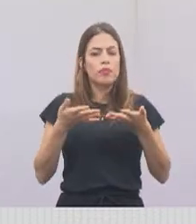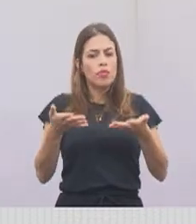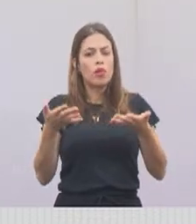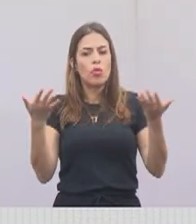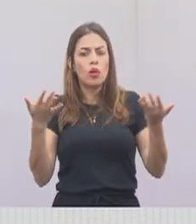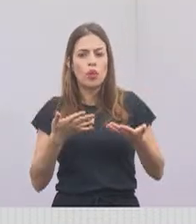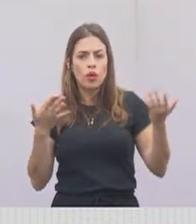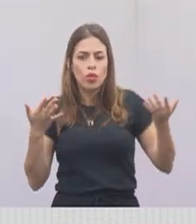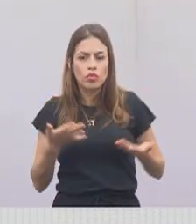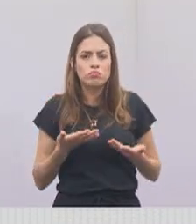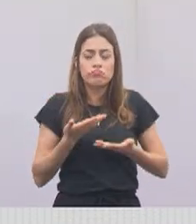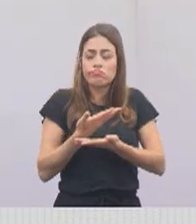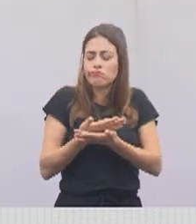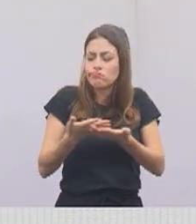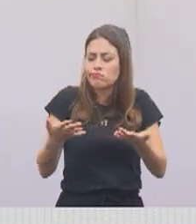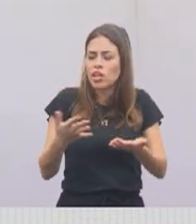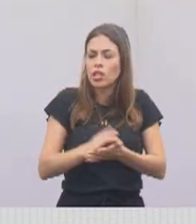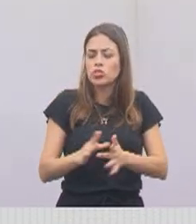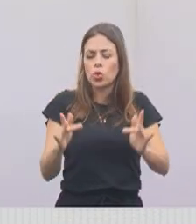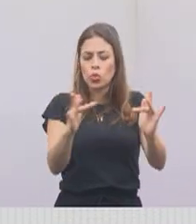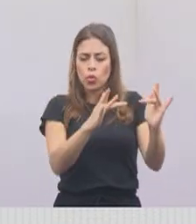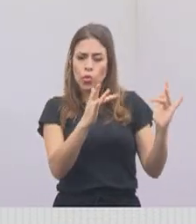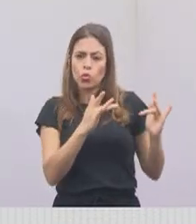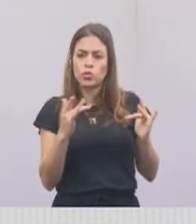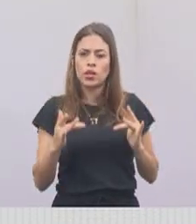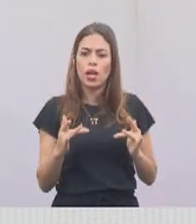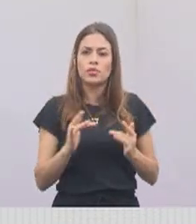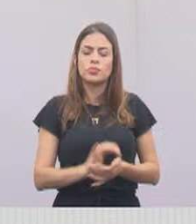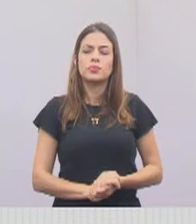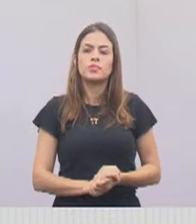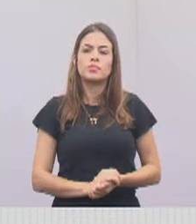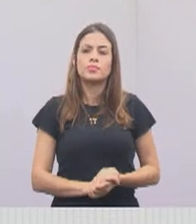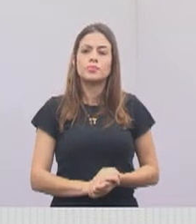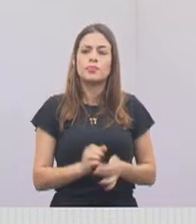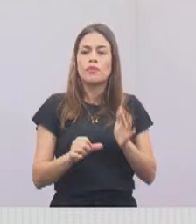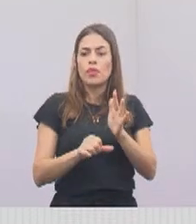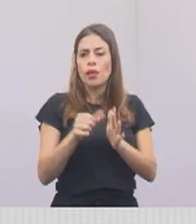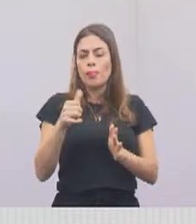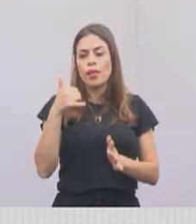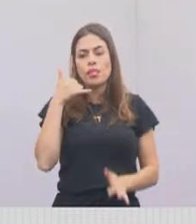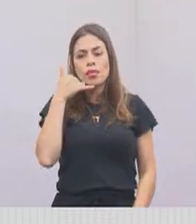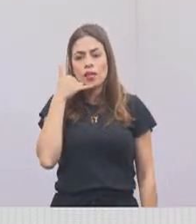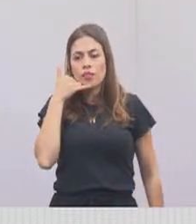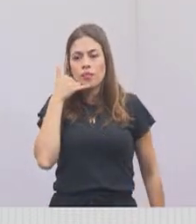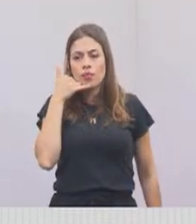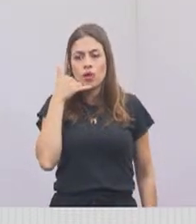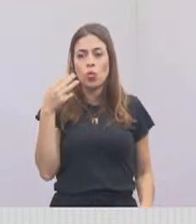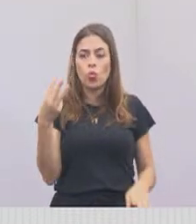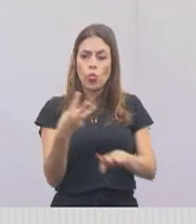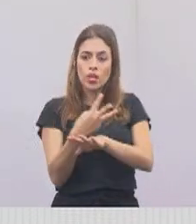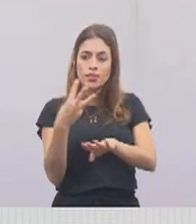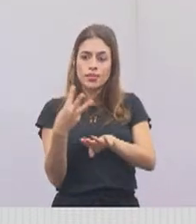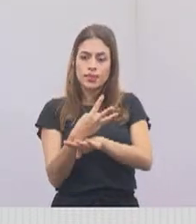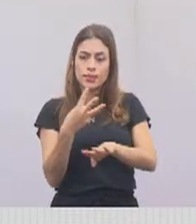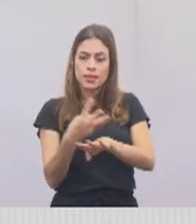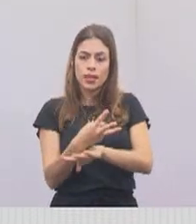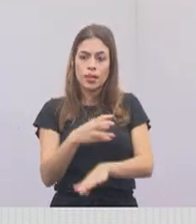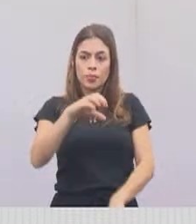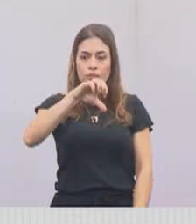vontade, esses são os nossos contatos. O primeiro telefone é o WhatsApp, é